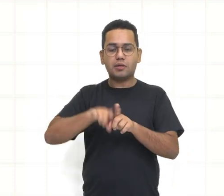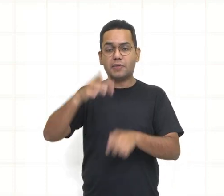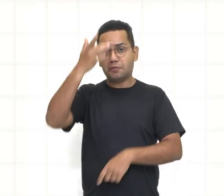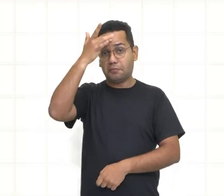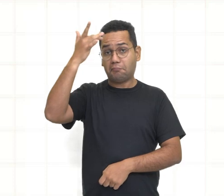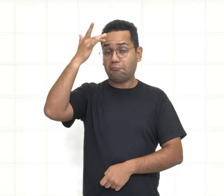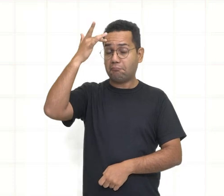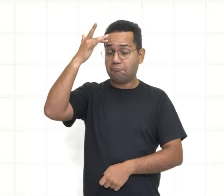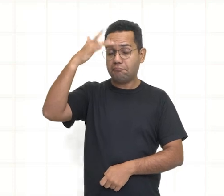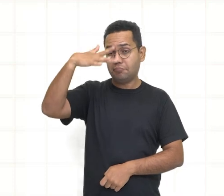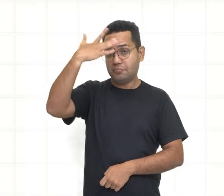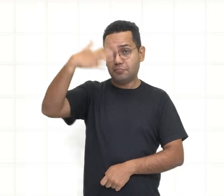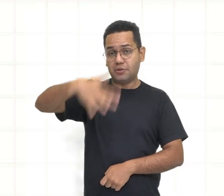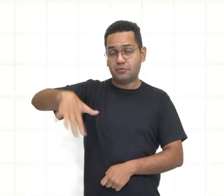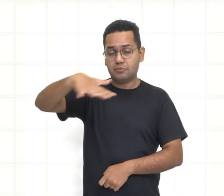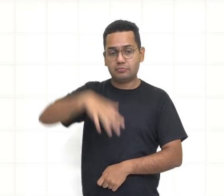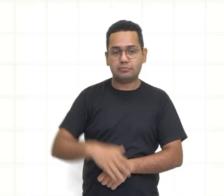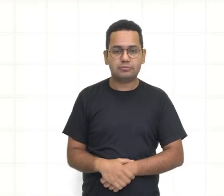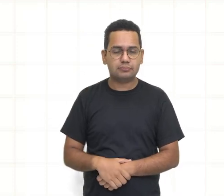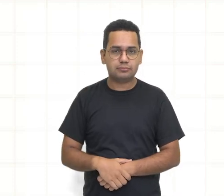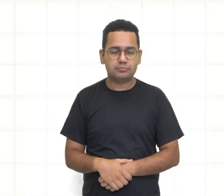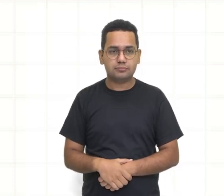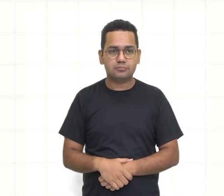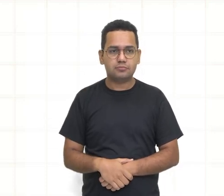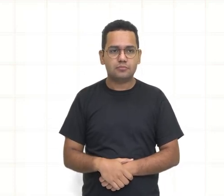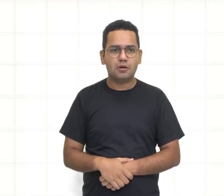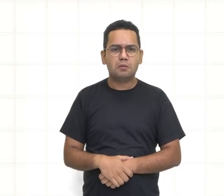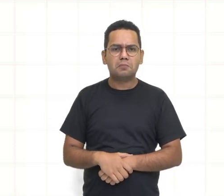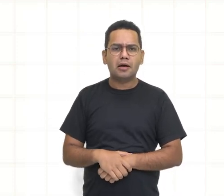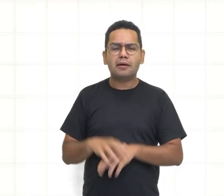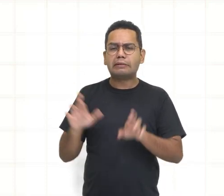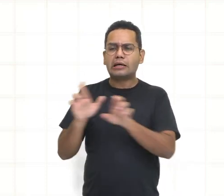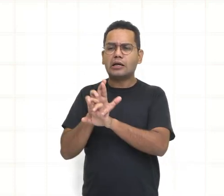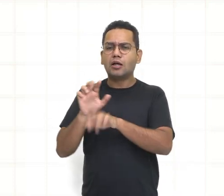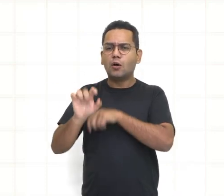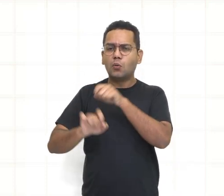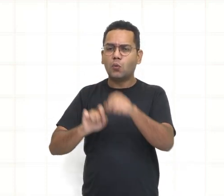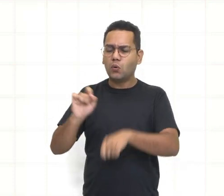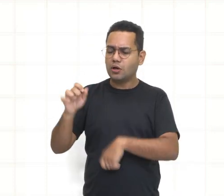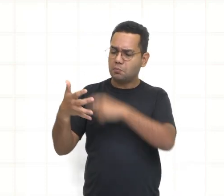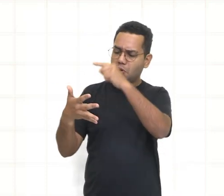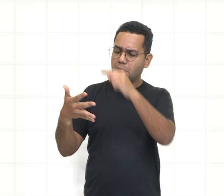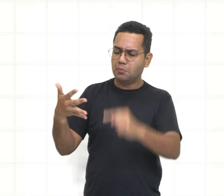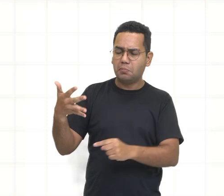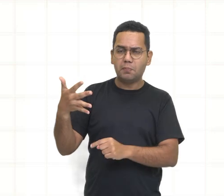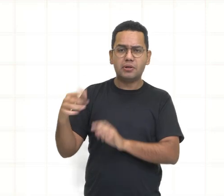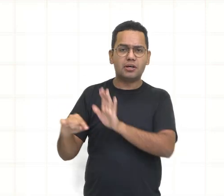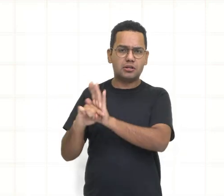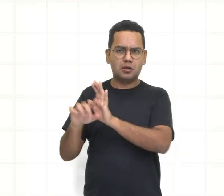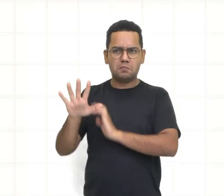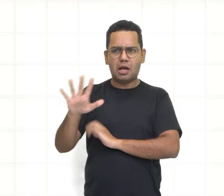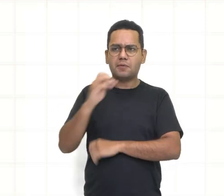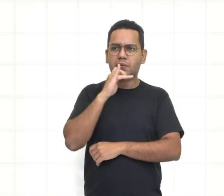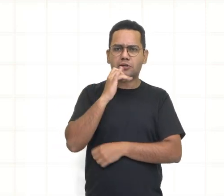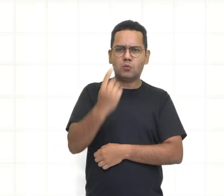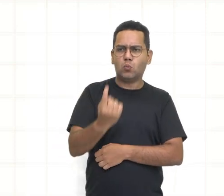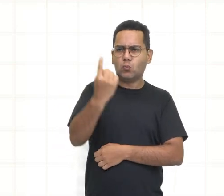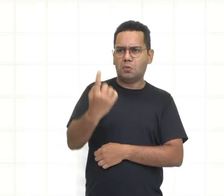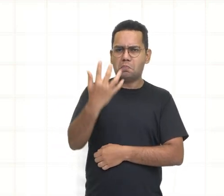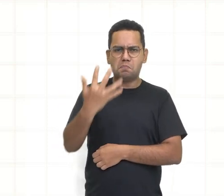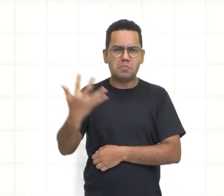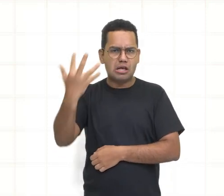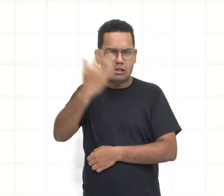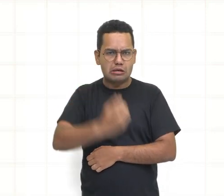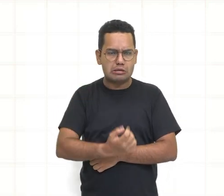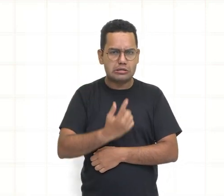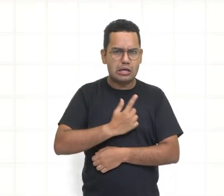justamente aos pontos negativos, né, em que não há a questão de uma beleza única, né? O que